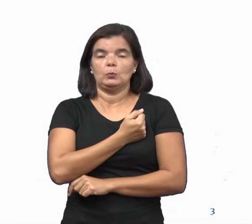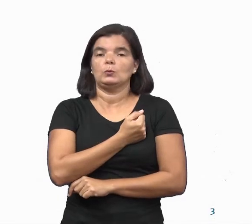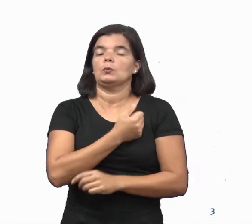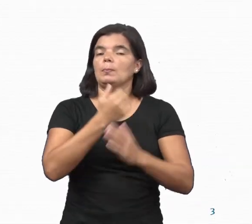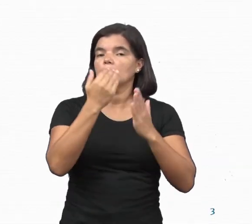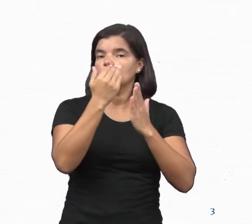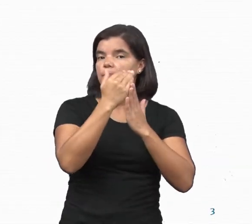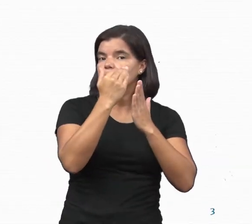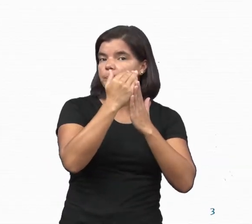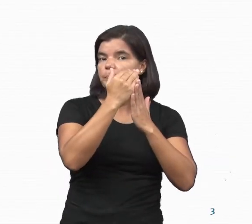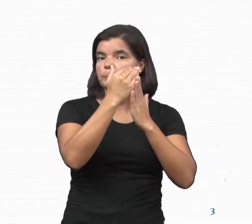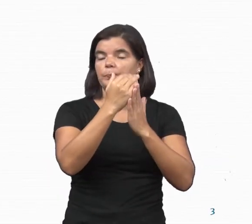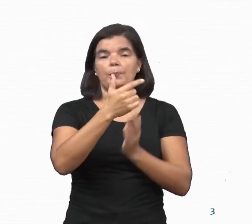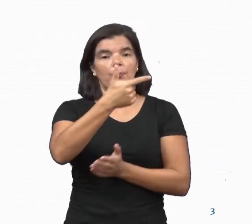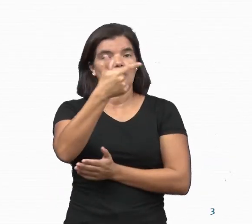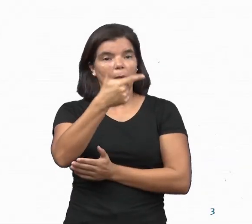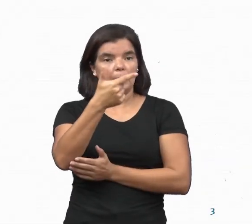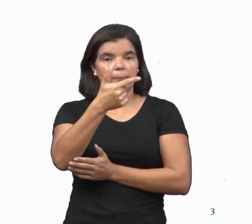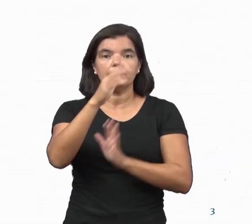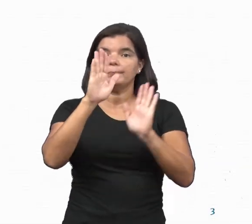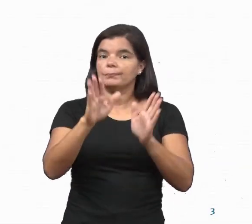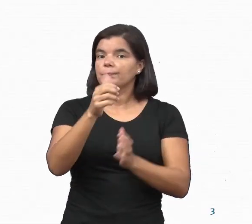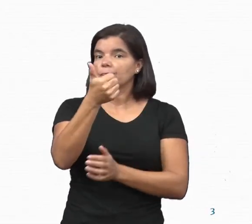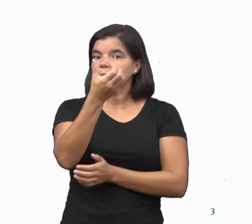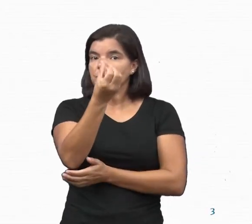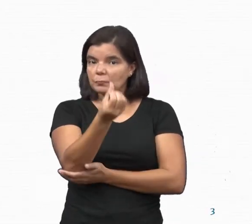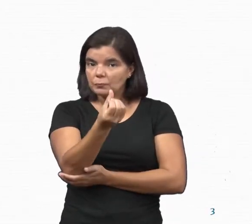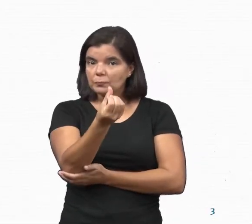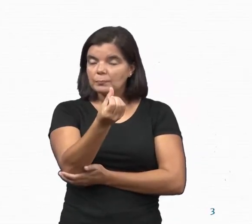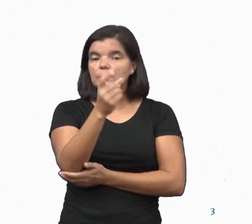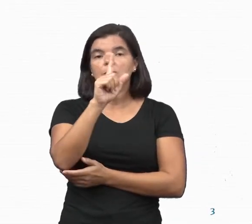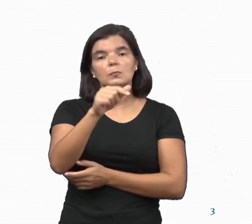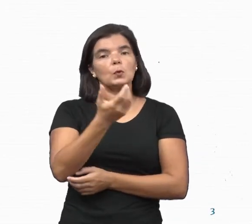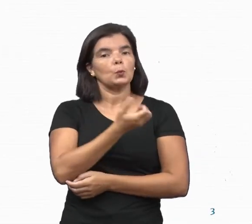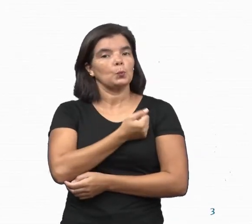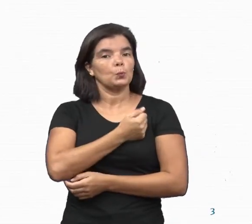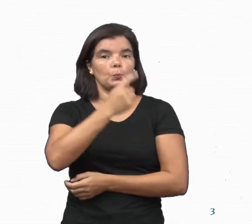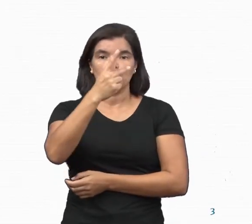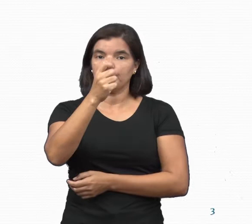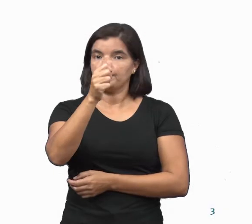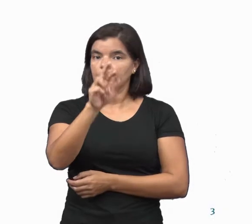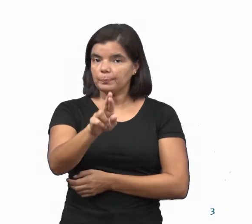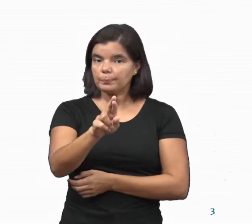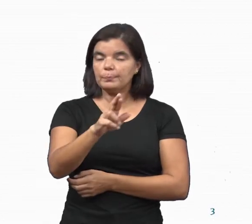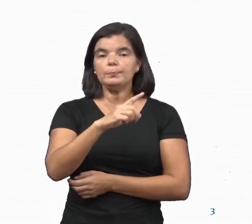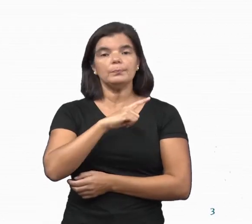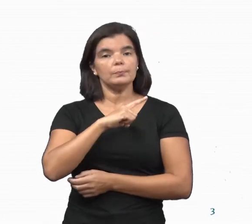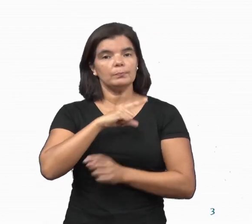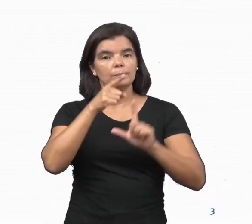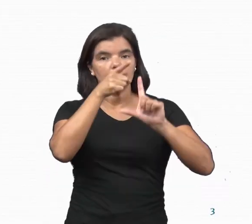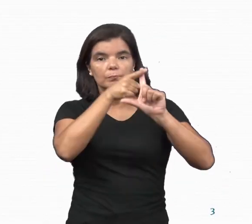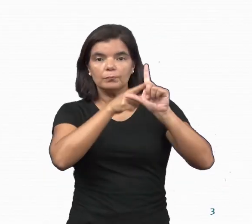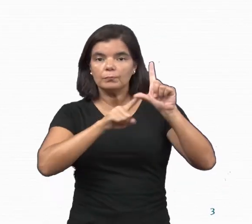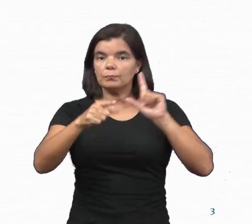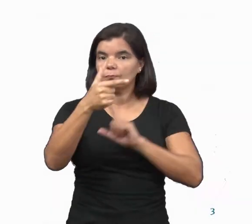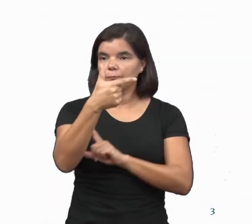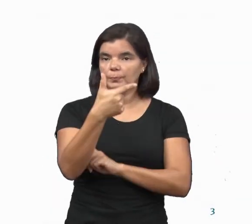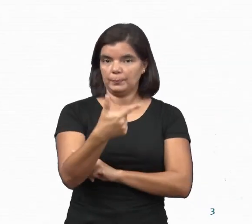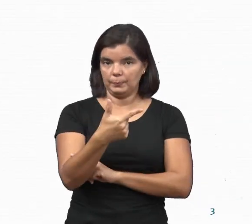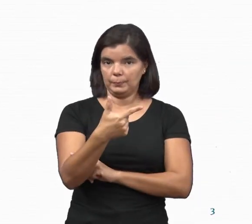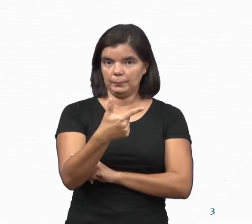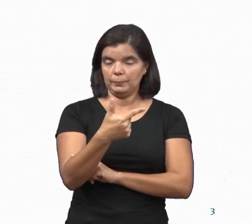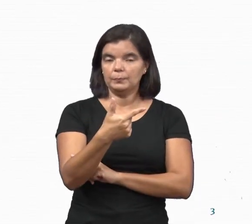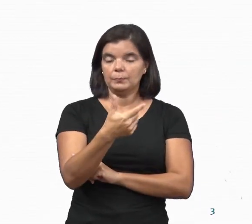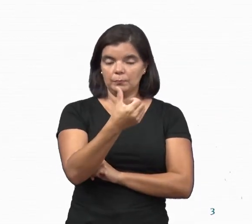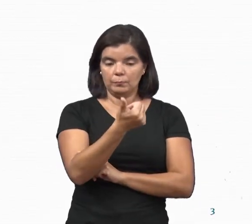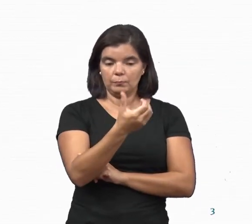Começando pelo número 2, já que 16 é um número par, né? Então, eu vou dividir ele por 2. 16